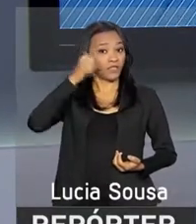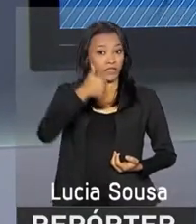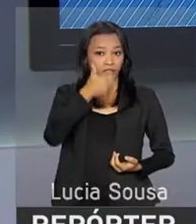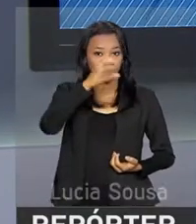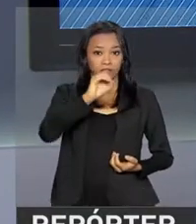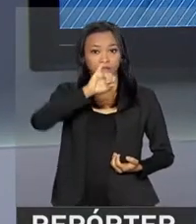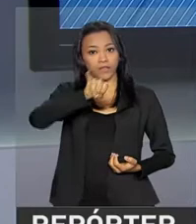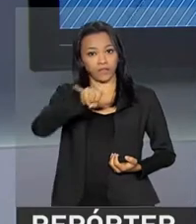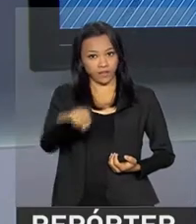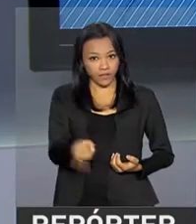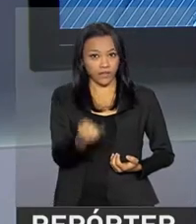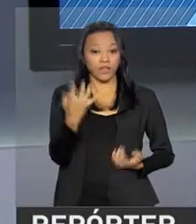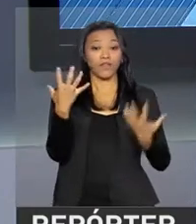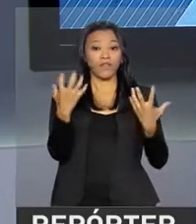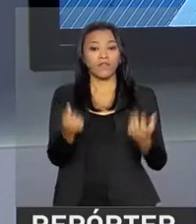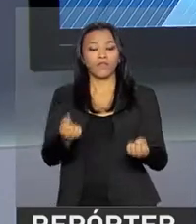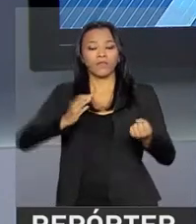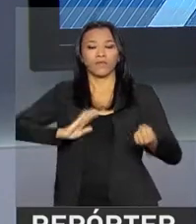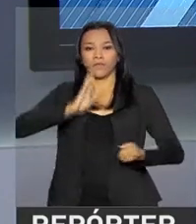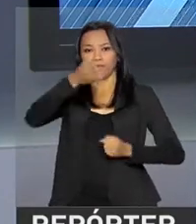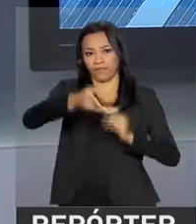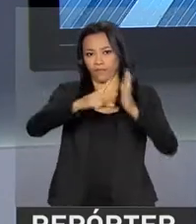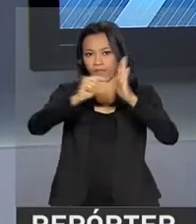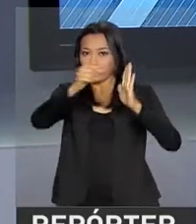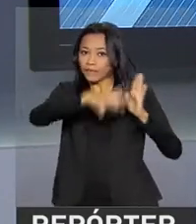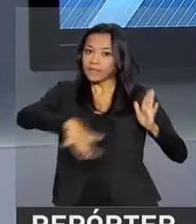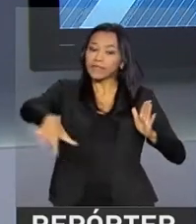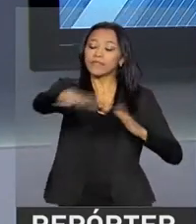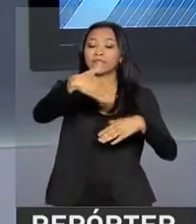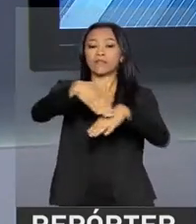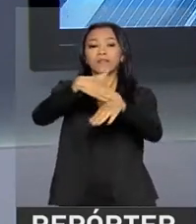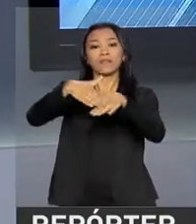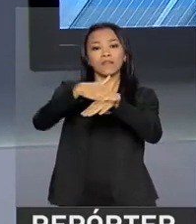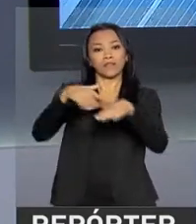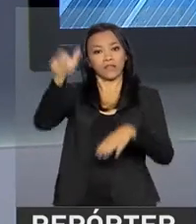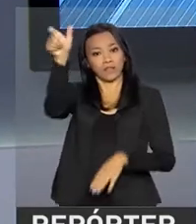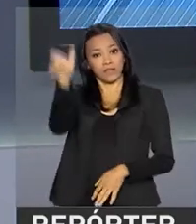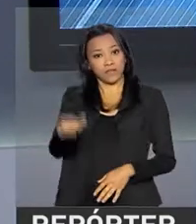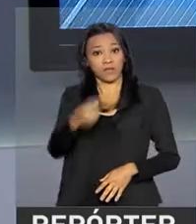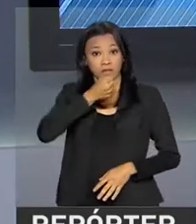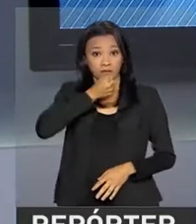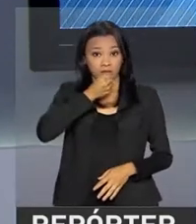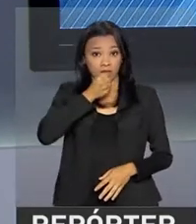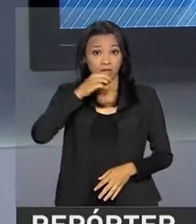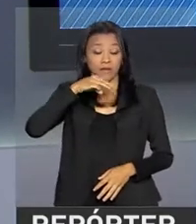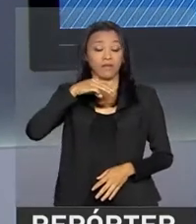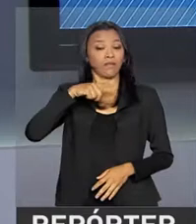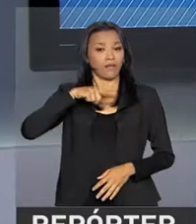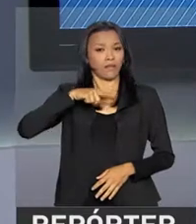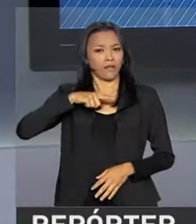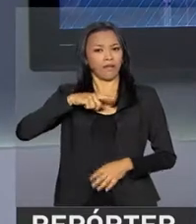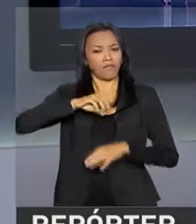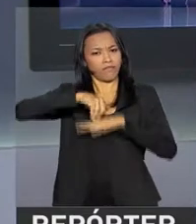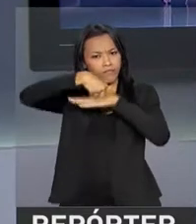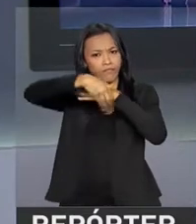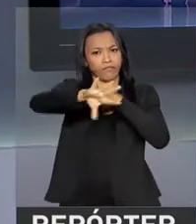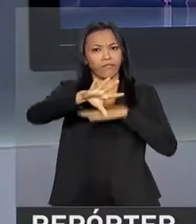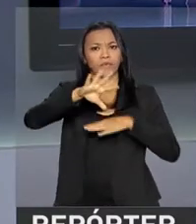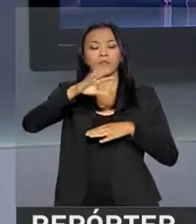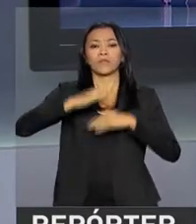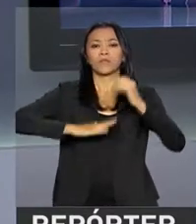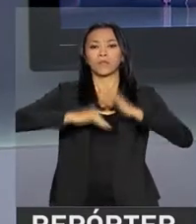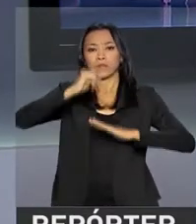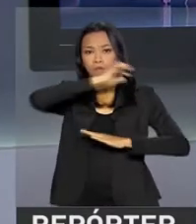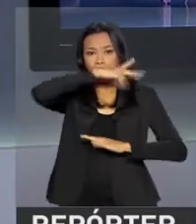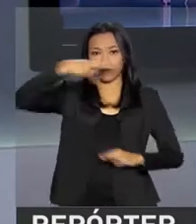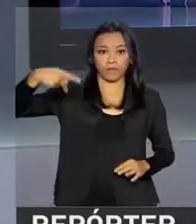10 de janeiro e nós vamos até o palácio do planalto conversar com o repórter mara que no pico que traz informações sobre o presidente michel temer bom